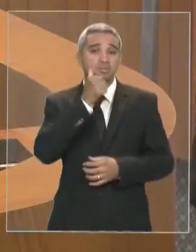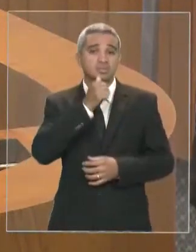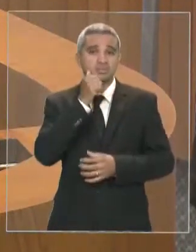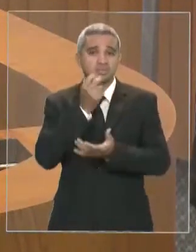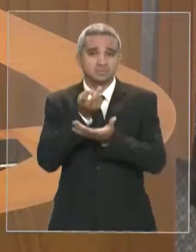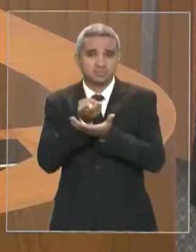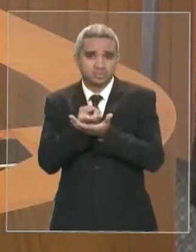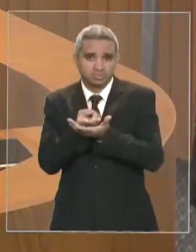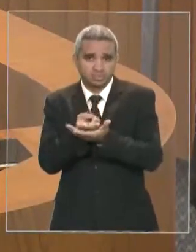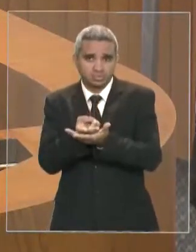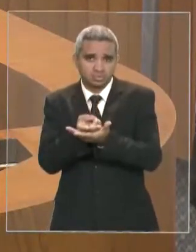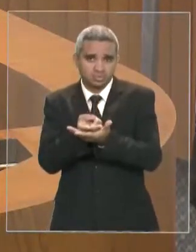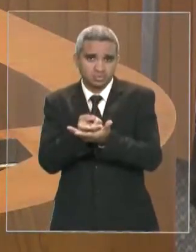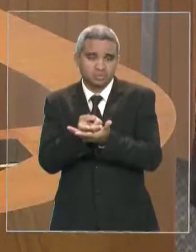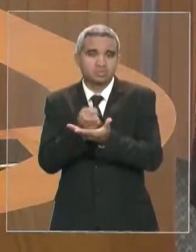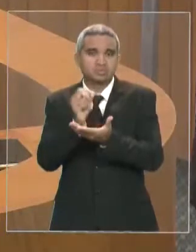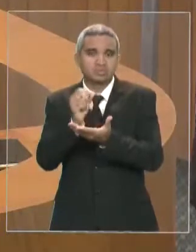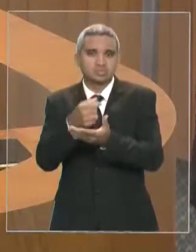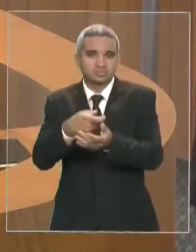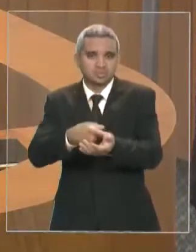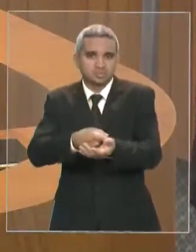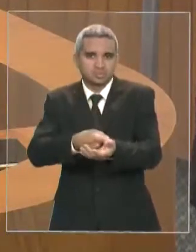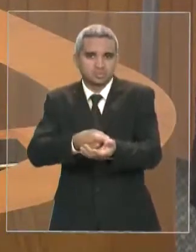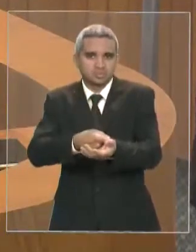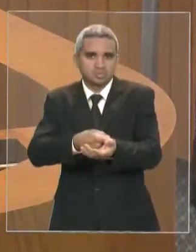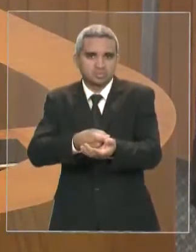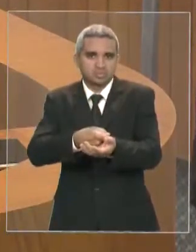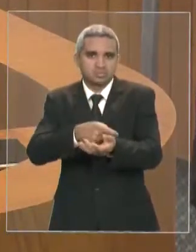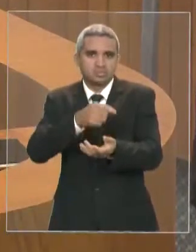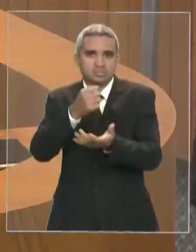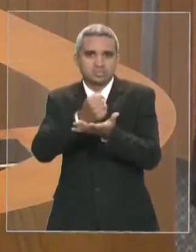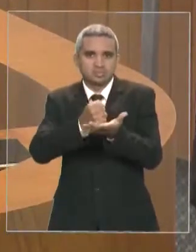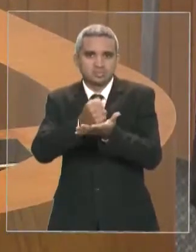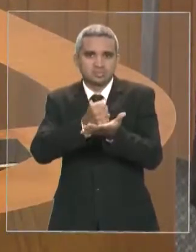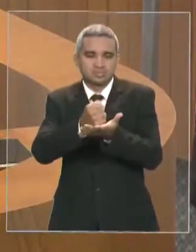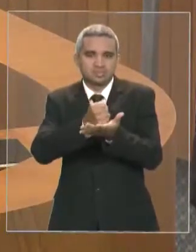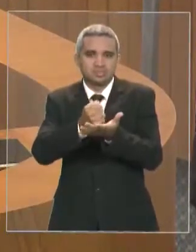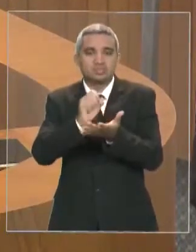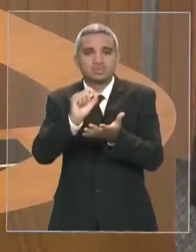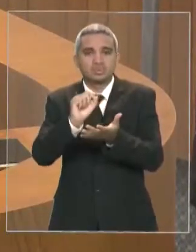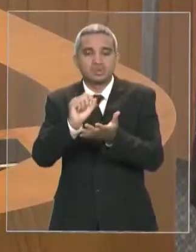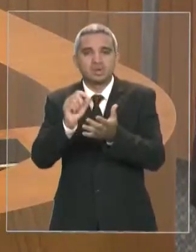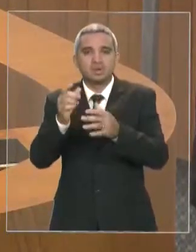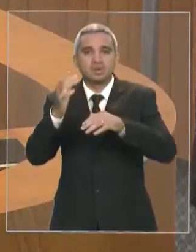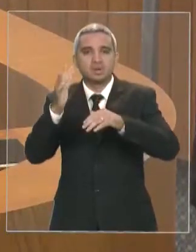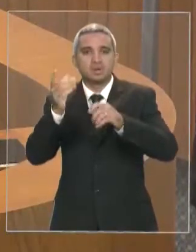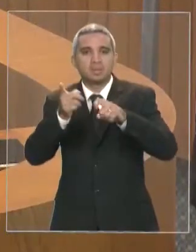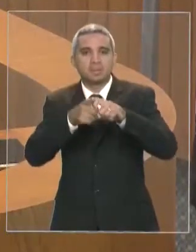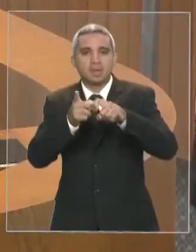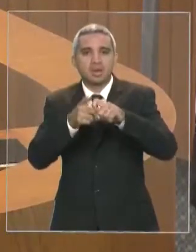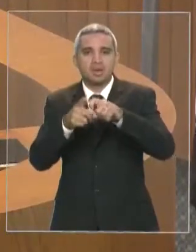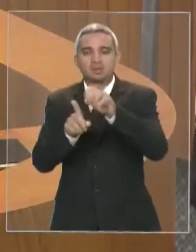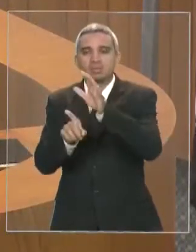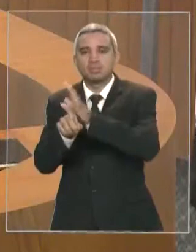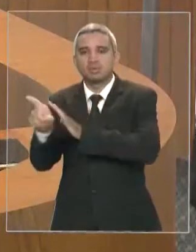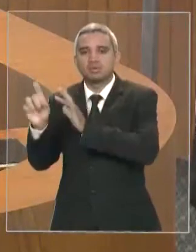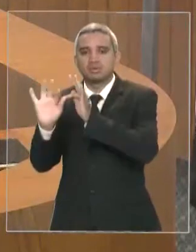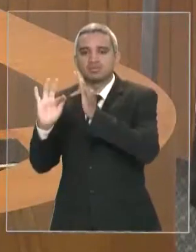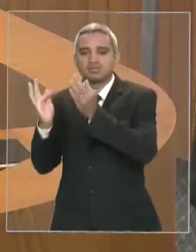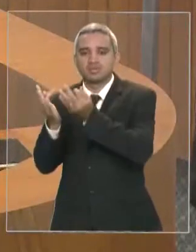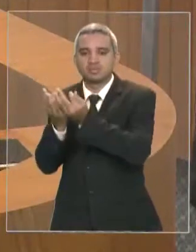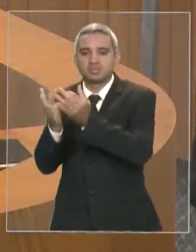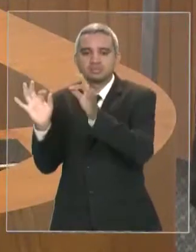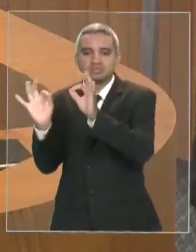que foi internada e sofreu uma anestesia. O médico não consultou, o profissional não consultou a família,